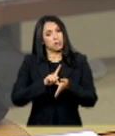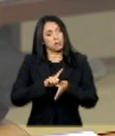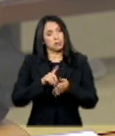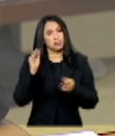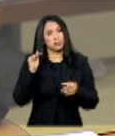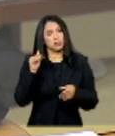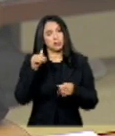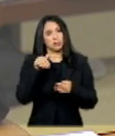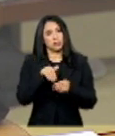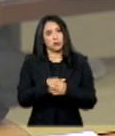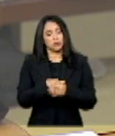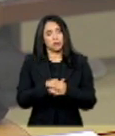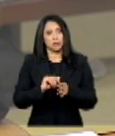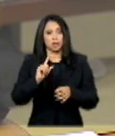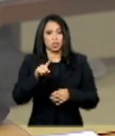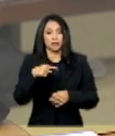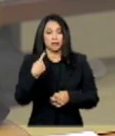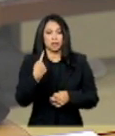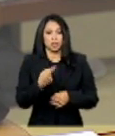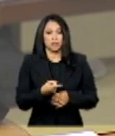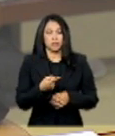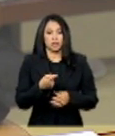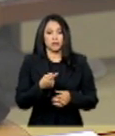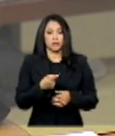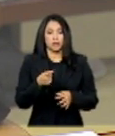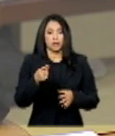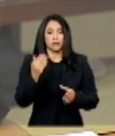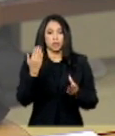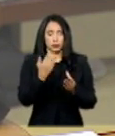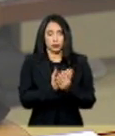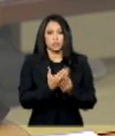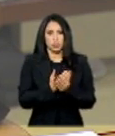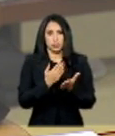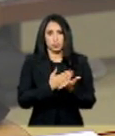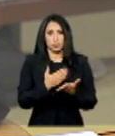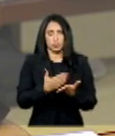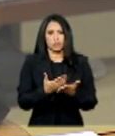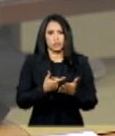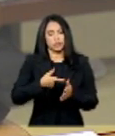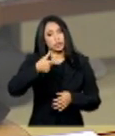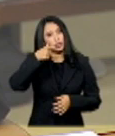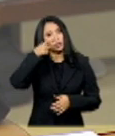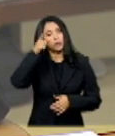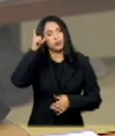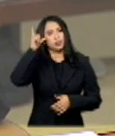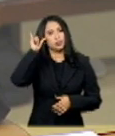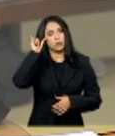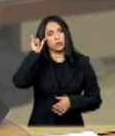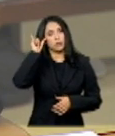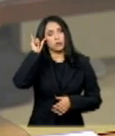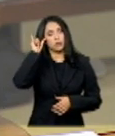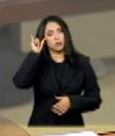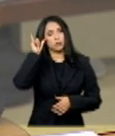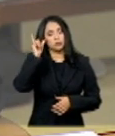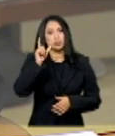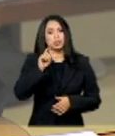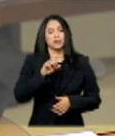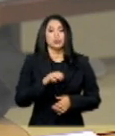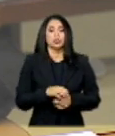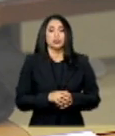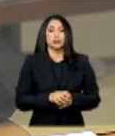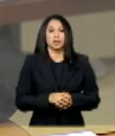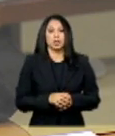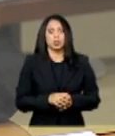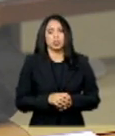que seguirá do processo iniciado ontem com relação à a internação de menores que o gilmar